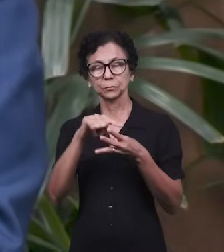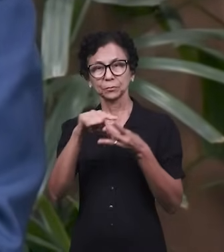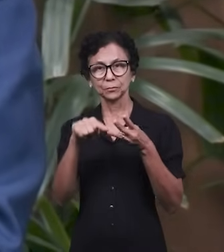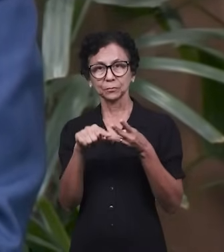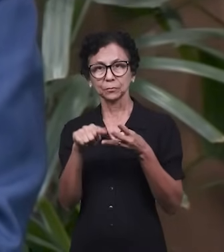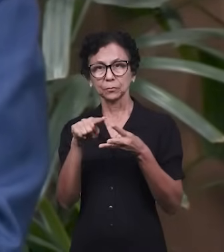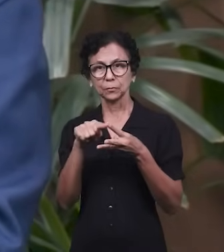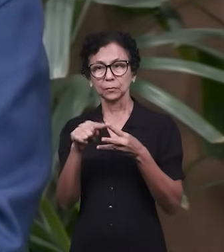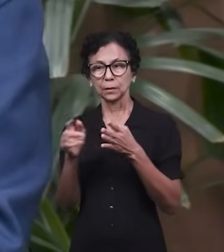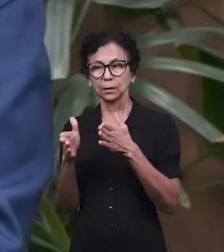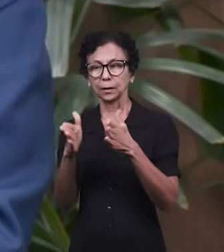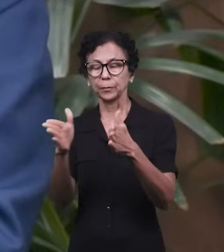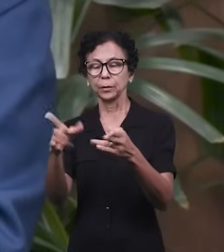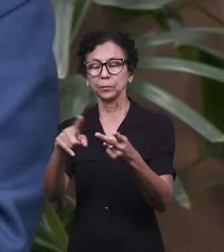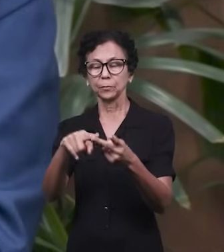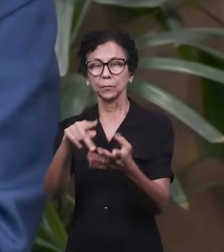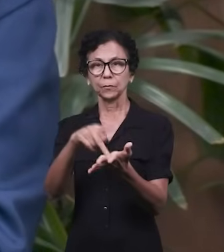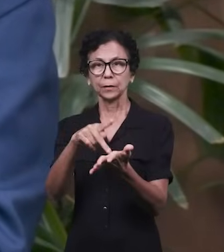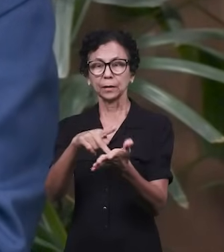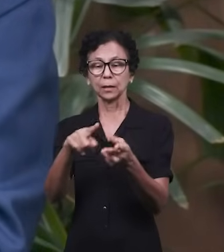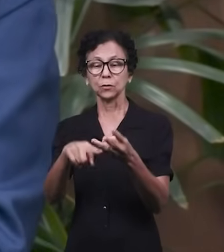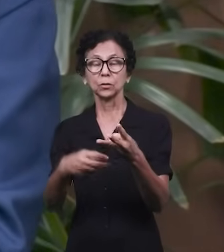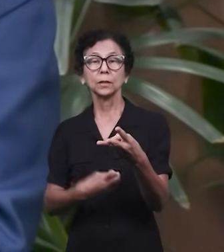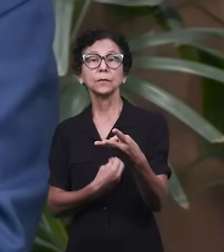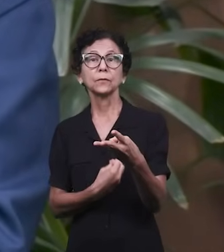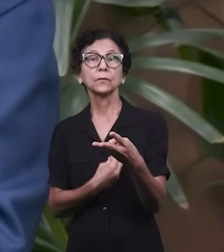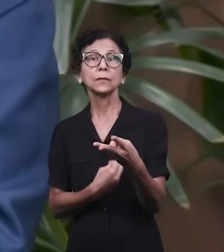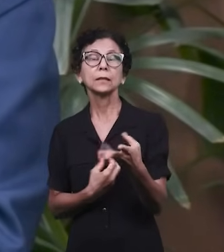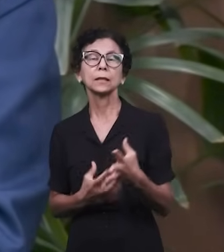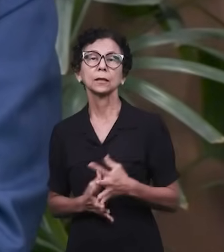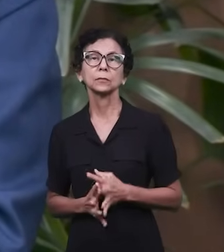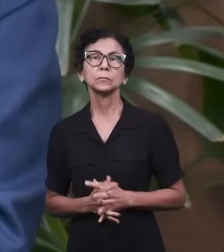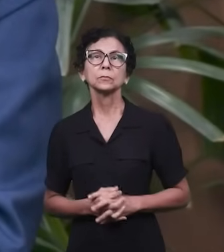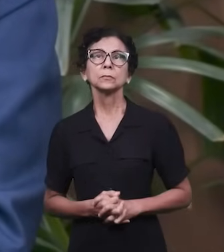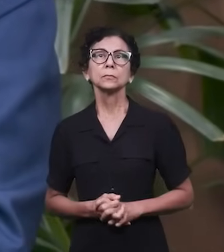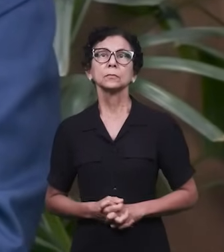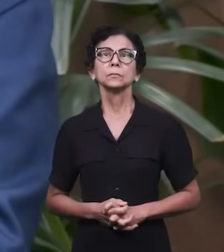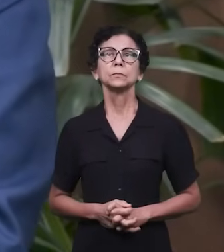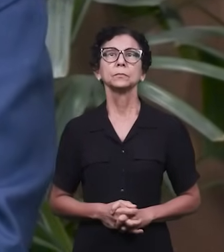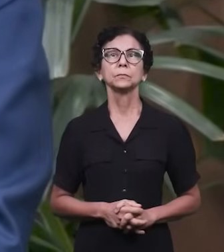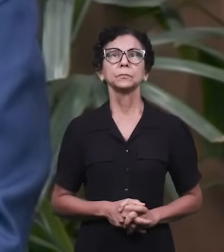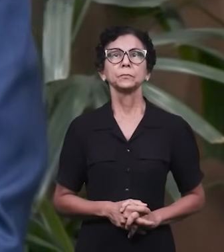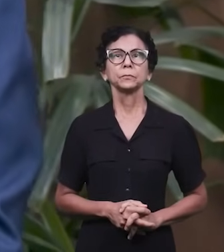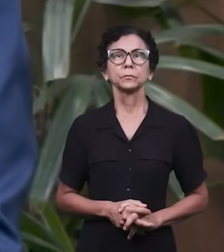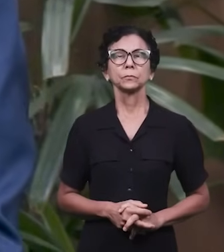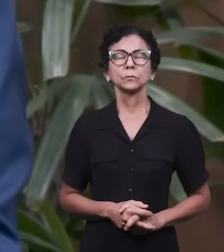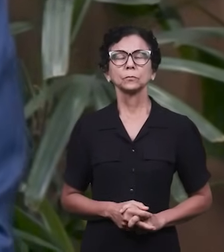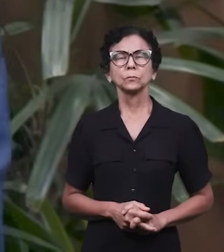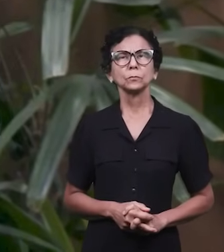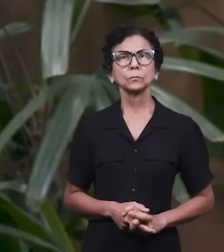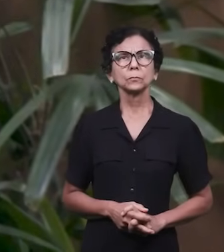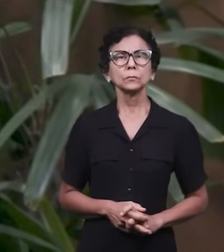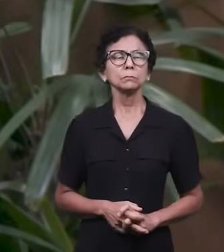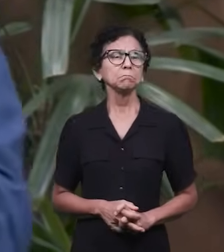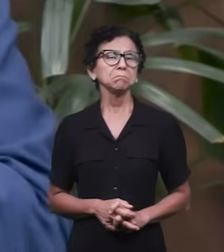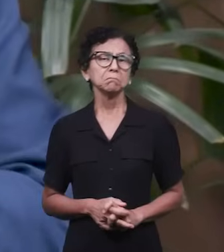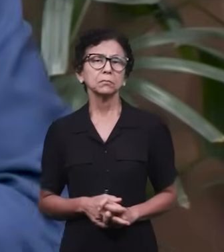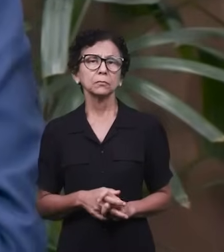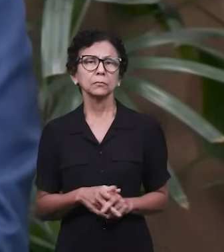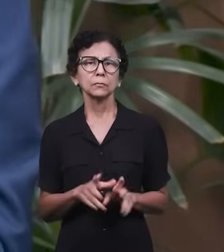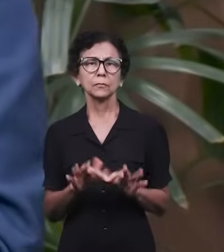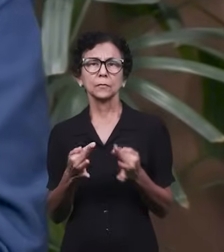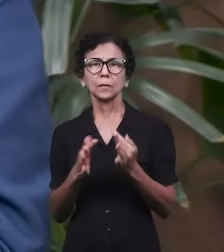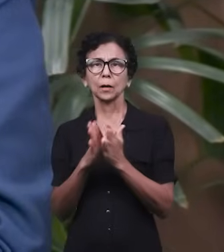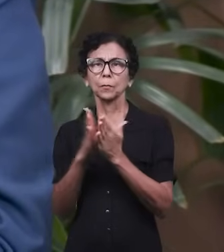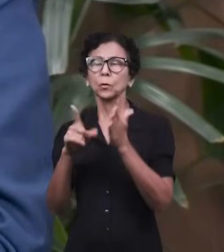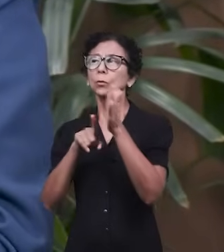nós precisamos mais do que isso? E você, Kézia, você foi assim, você falou tudo. Consulta o Senhor. Você vai fazer o vestibular? Consulta o